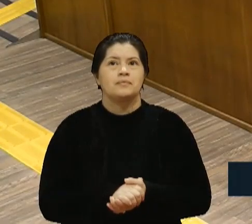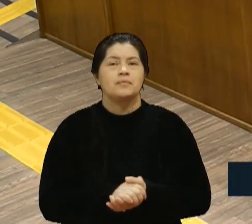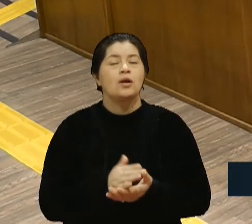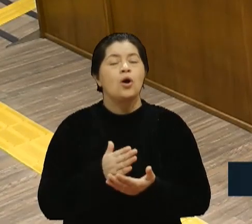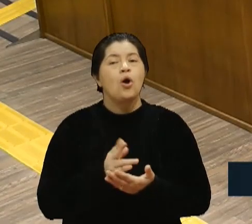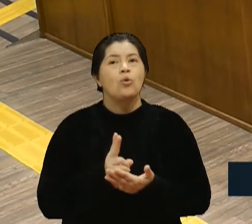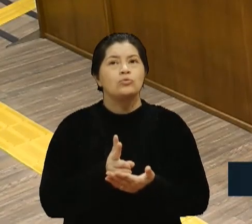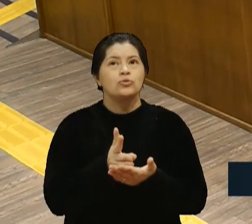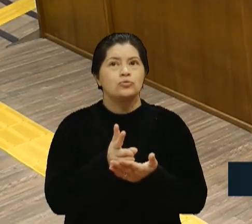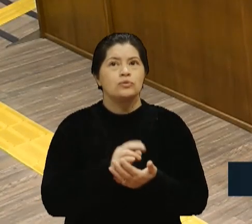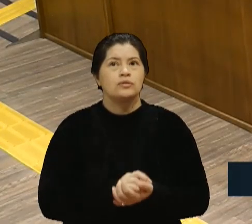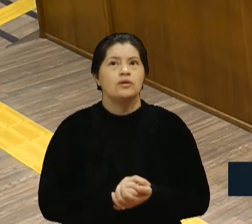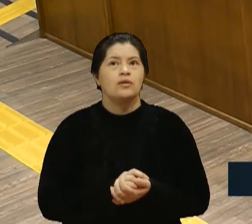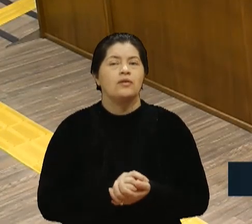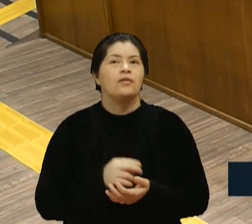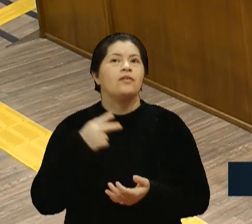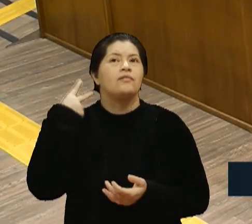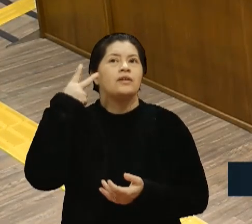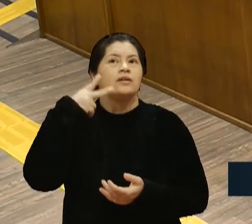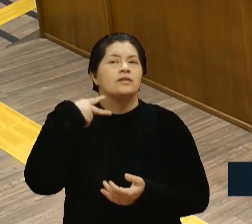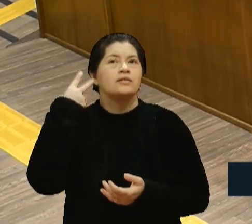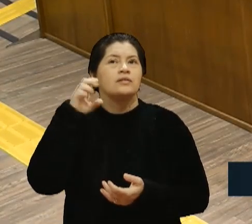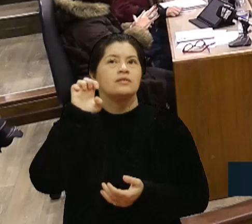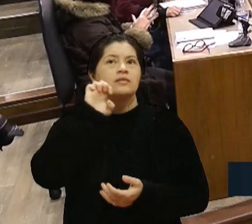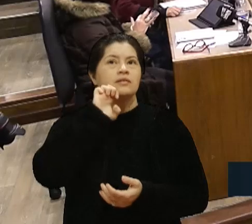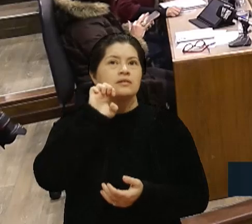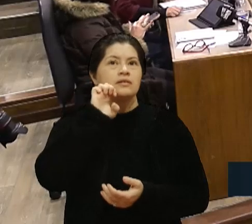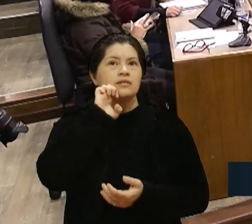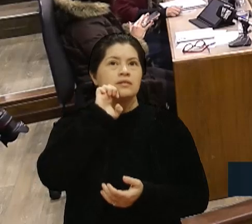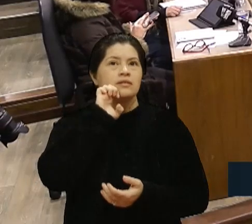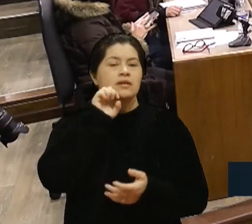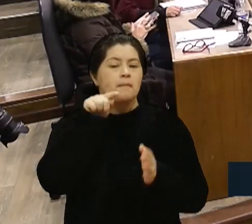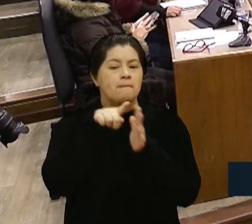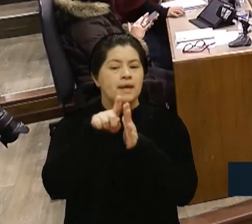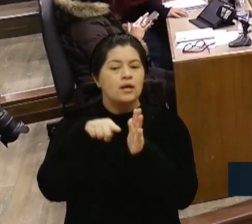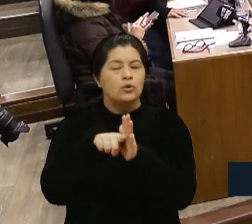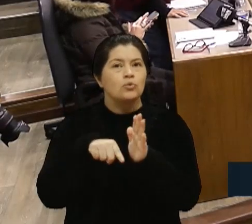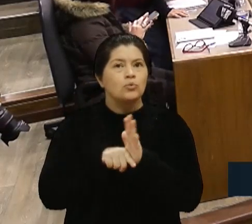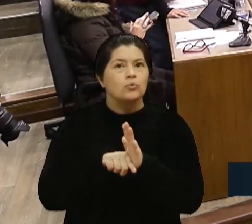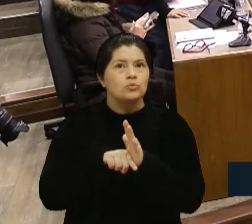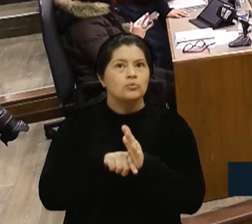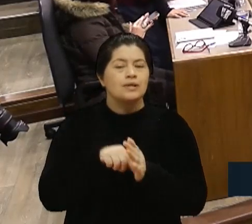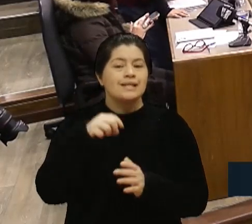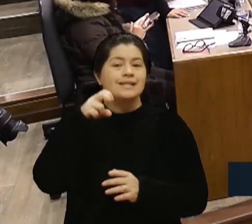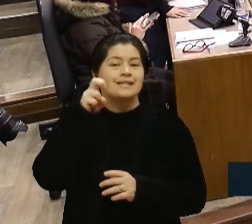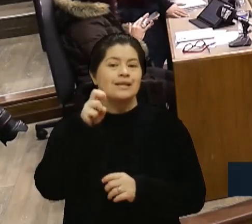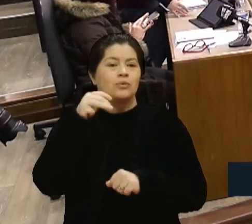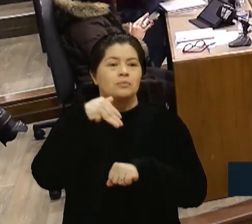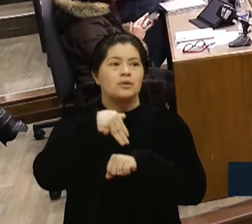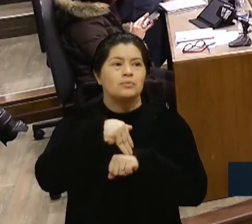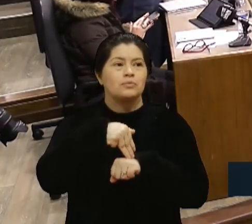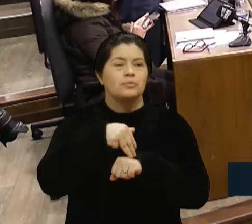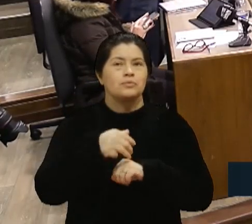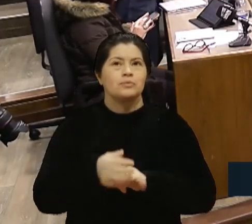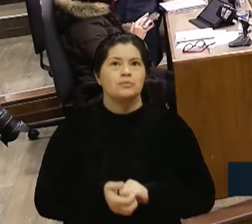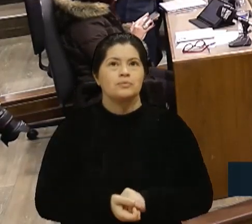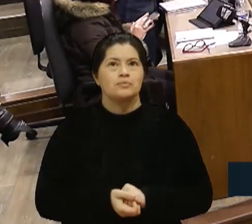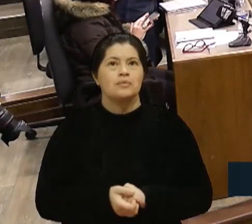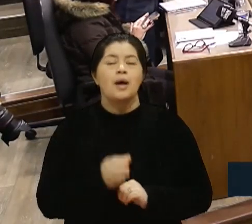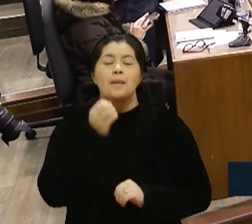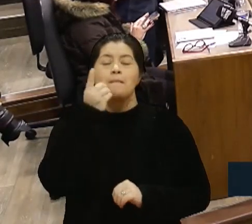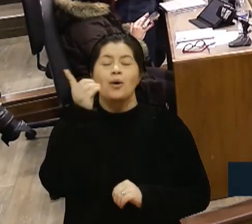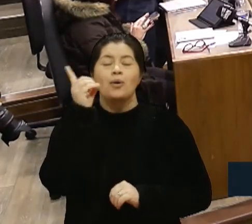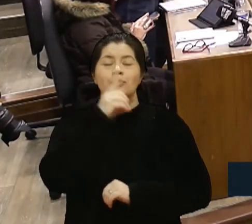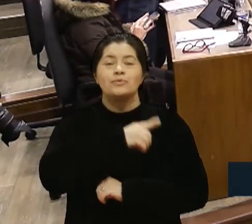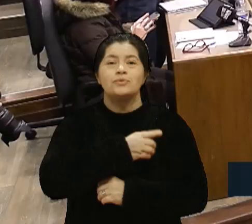Continuando, então, a vereadora Estela Balardim para suas perguntas e manifestações pelo tempo de 5 minutos. Bom